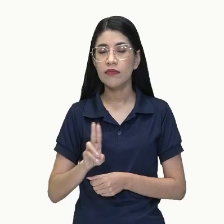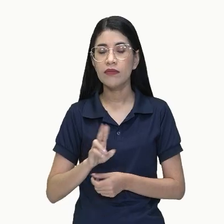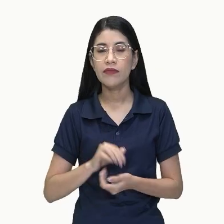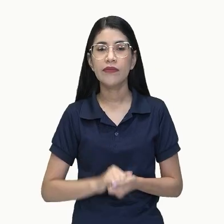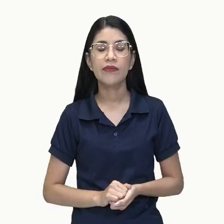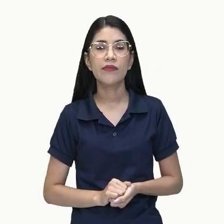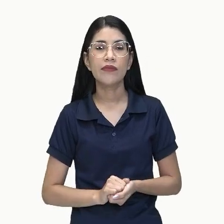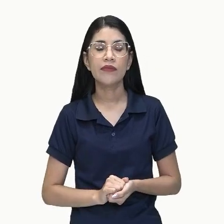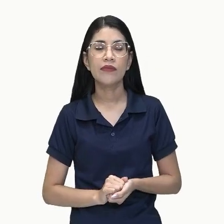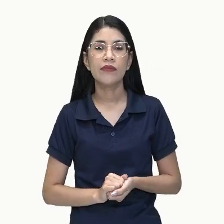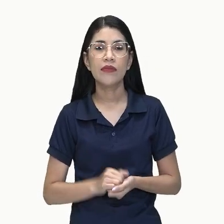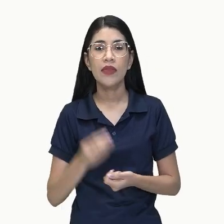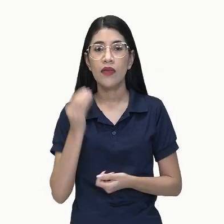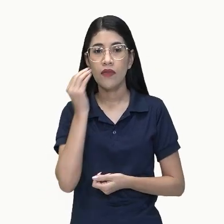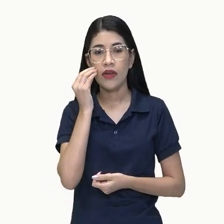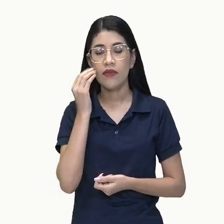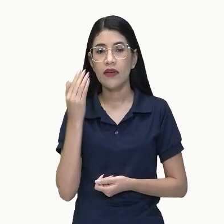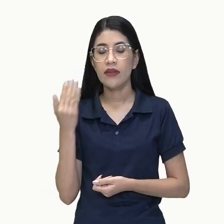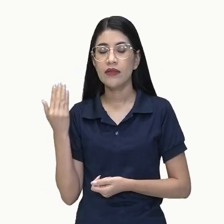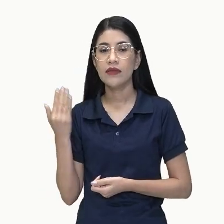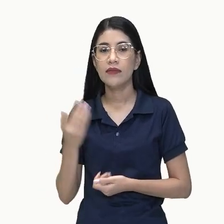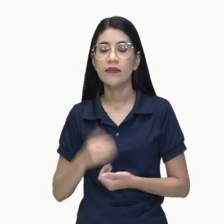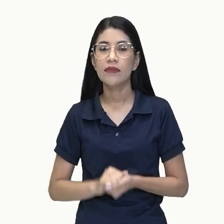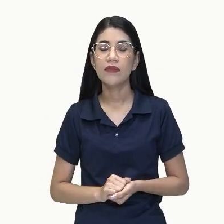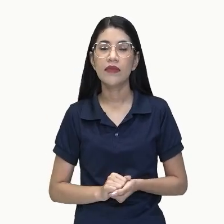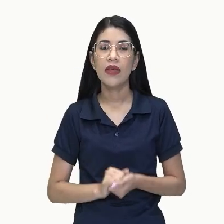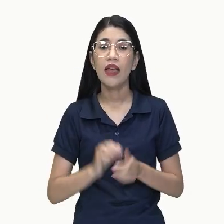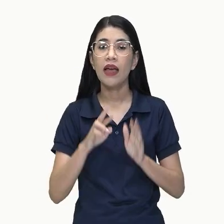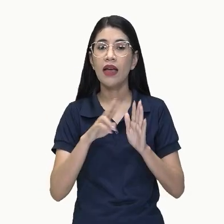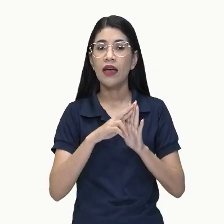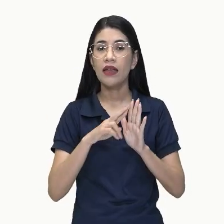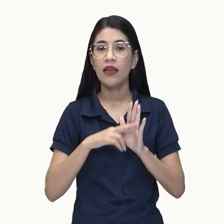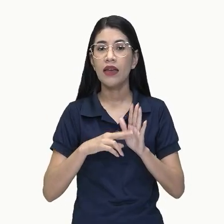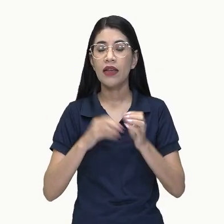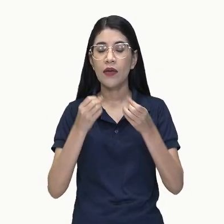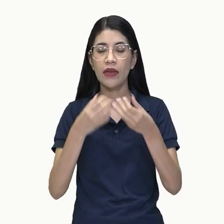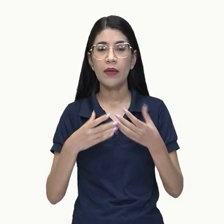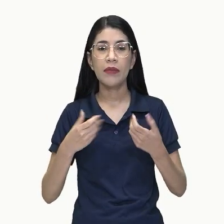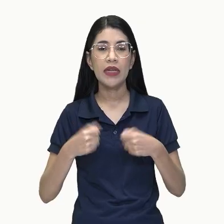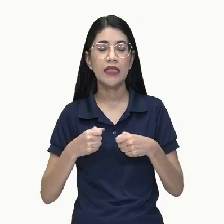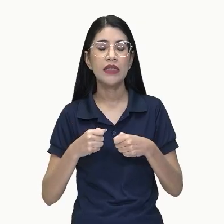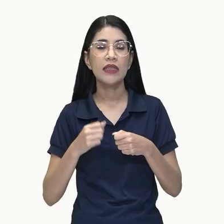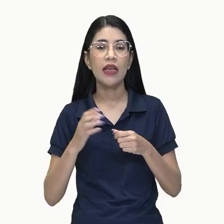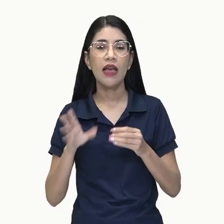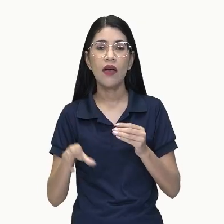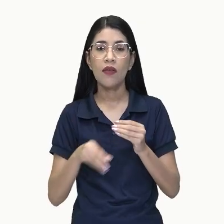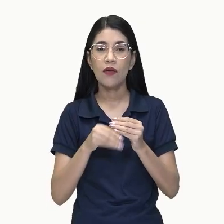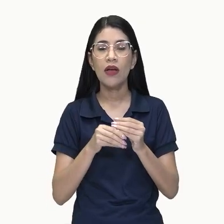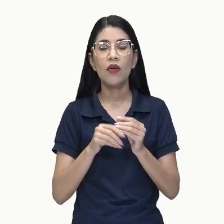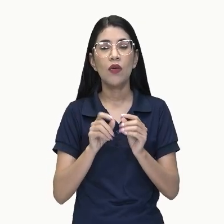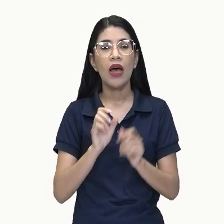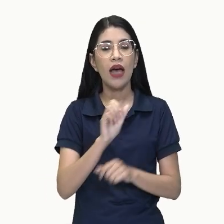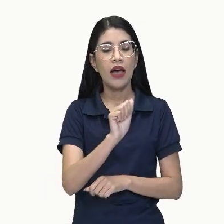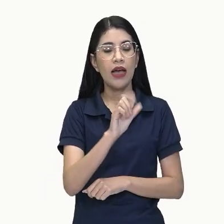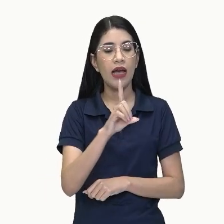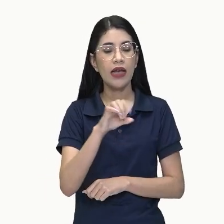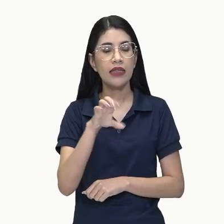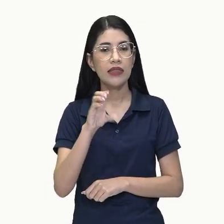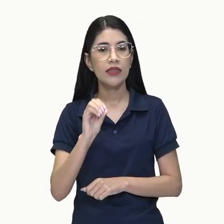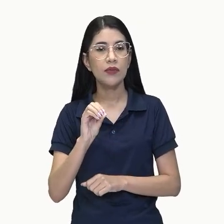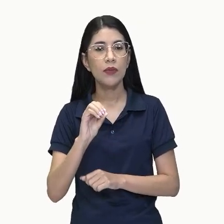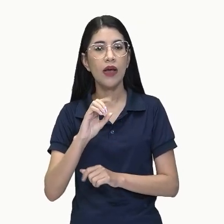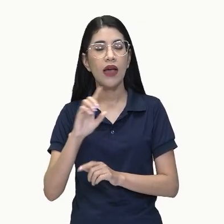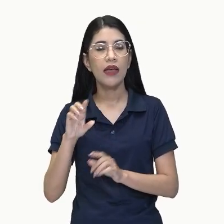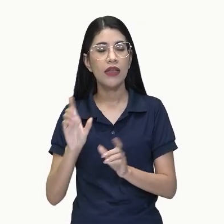ácido? Observem aqui comigo. A regra diz: coloque o nome ácido, depois o nome